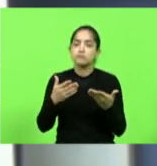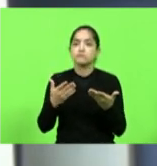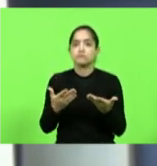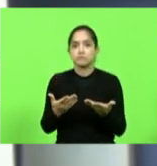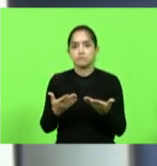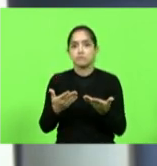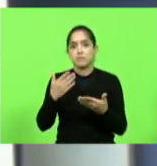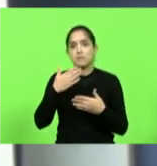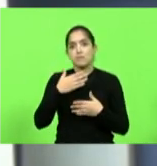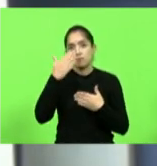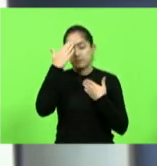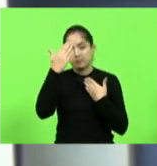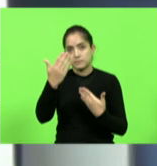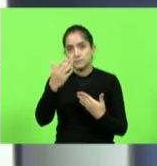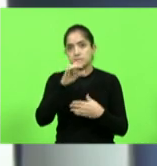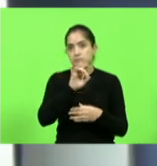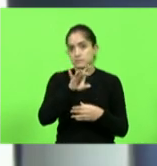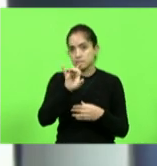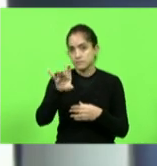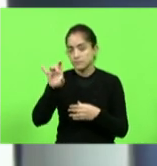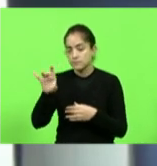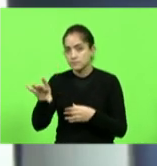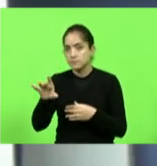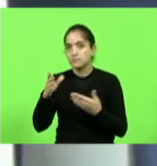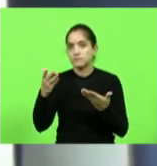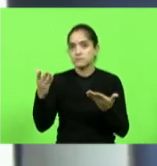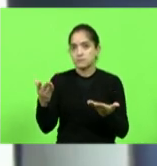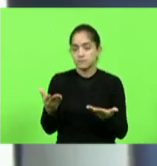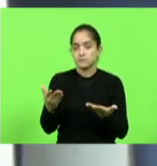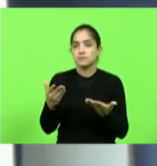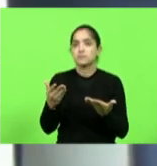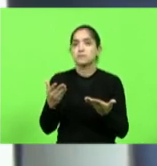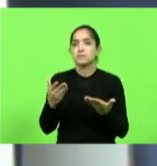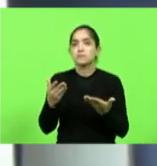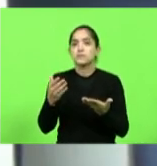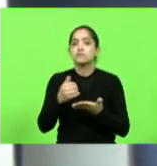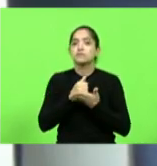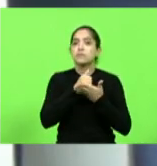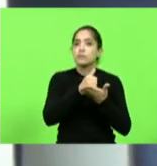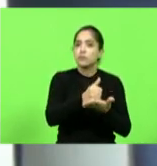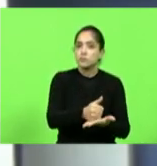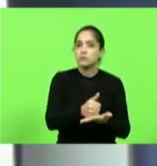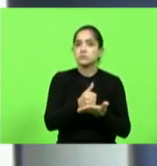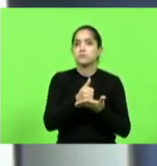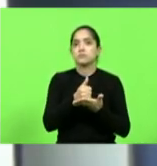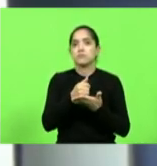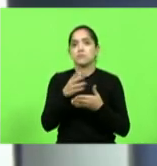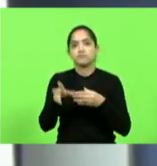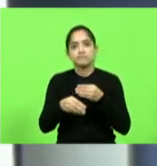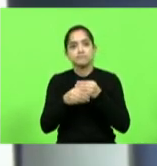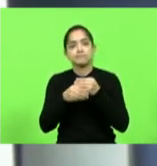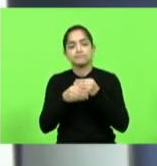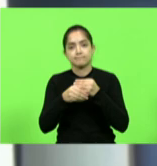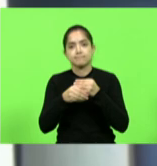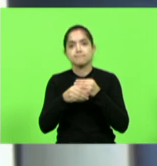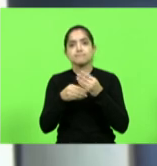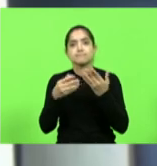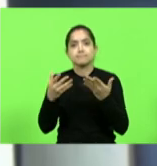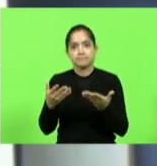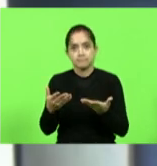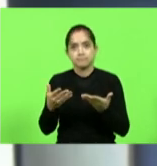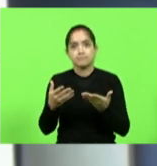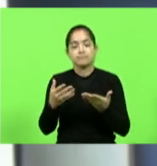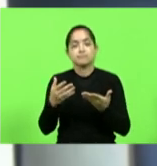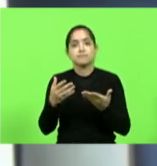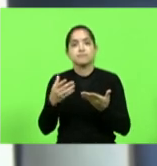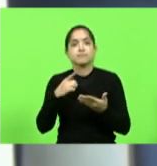agradecer a manifestação de cada um e cada uma aqui que vem no sentido de somar na perspectiva de que nós temos sim